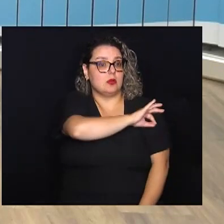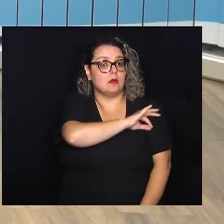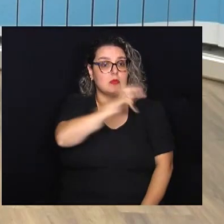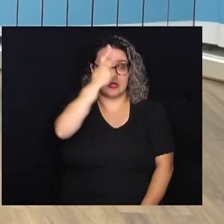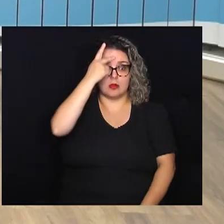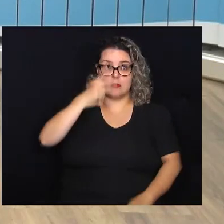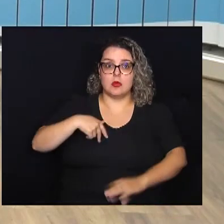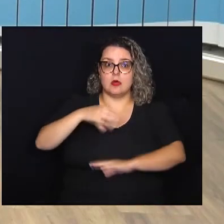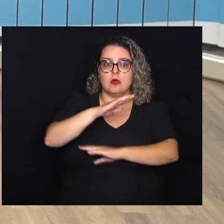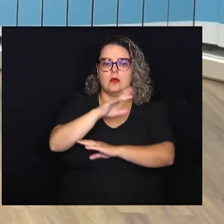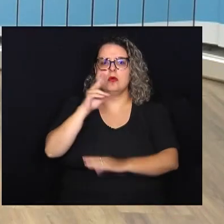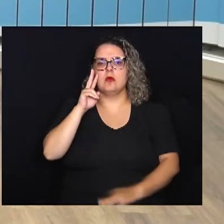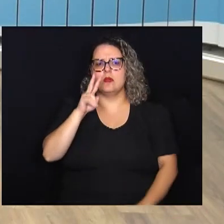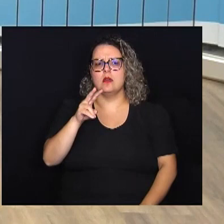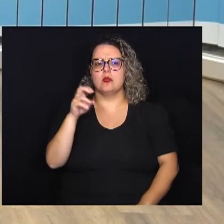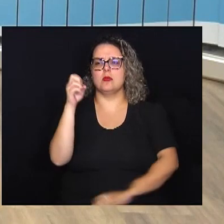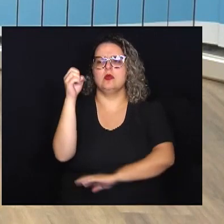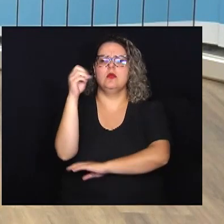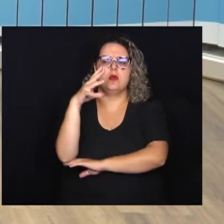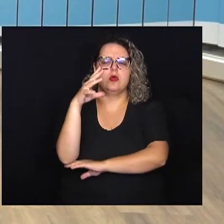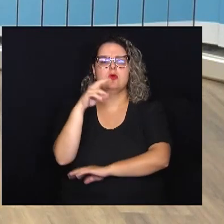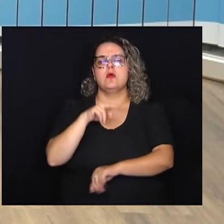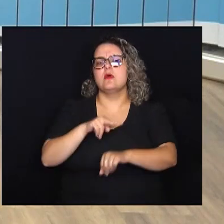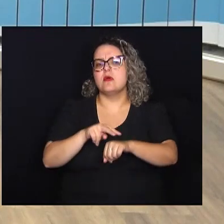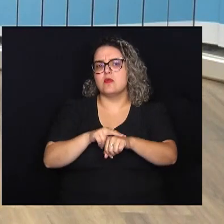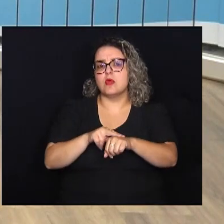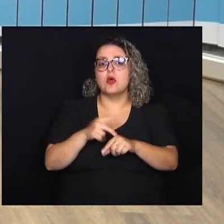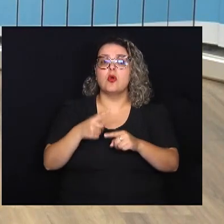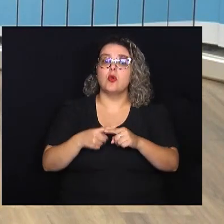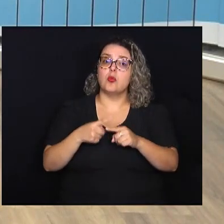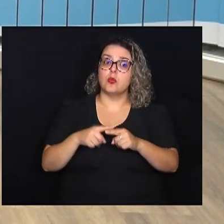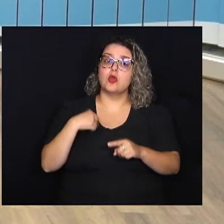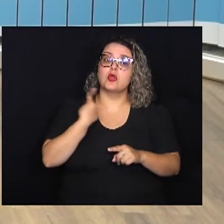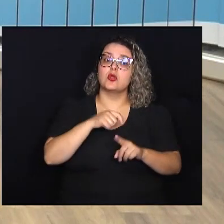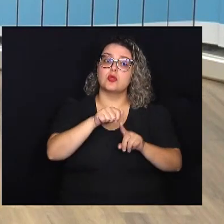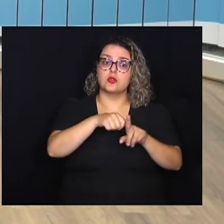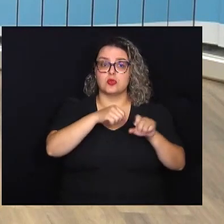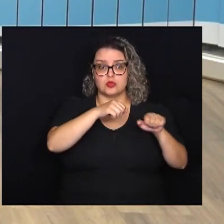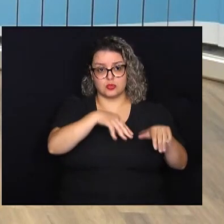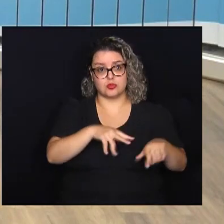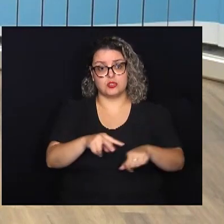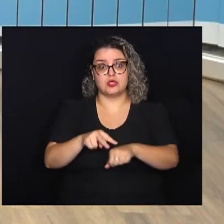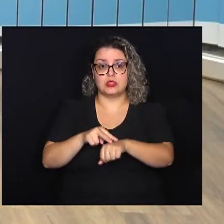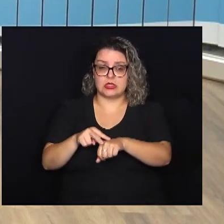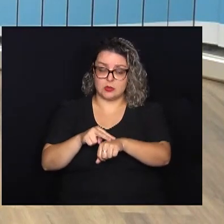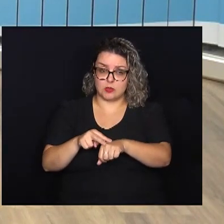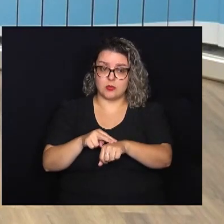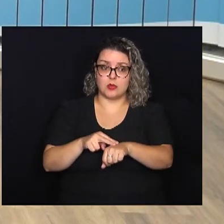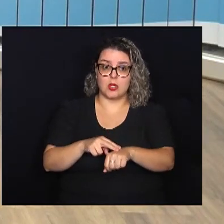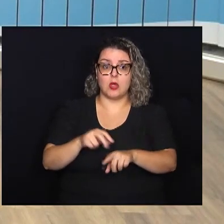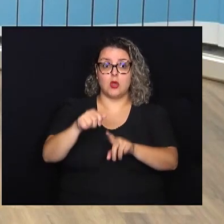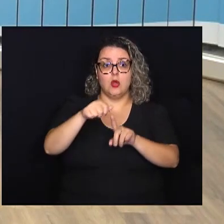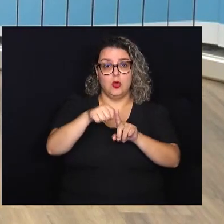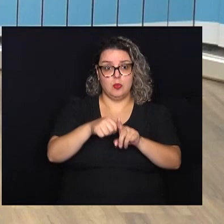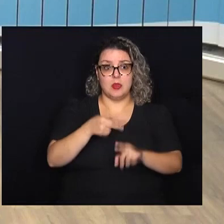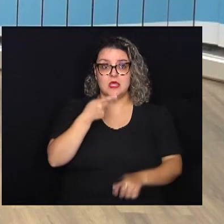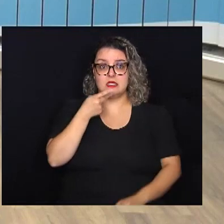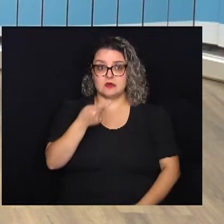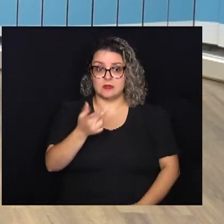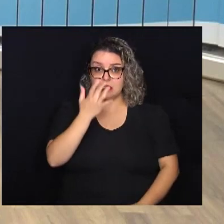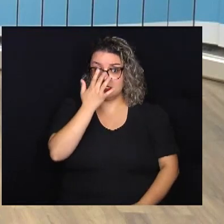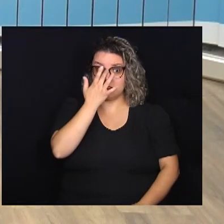Municipal viu que tem uma iluminação verde é porque nós estamos no Setembro verde o mês que fala da